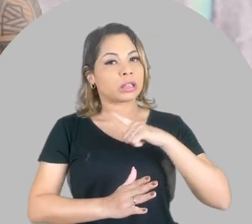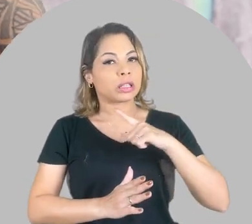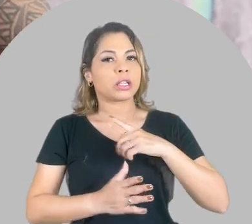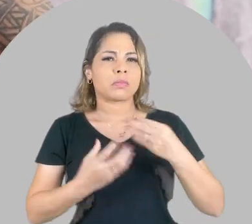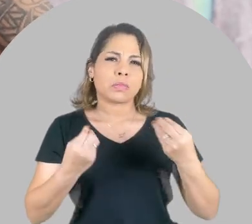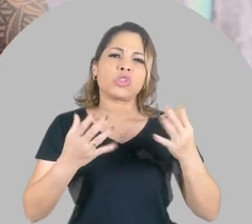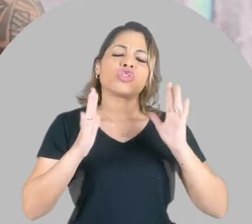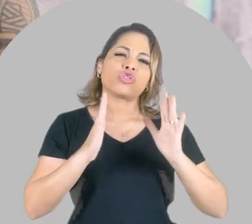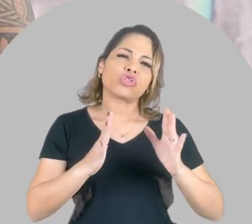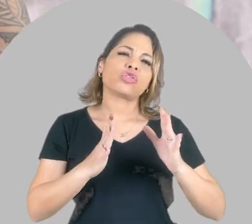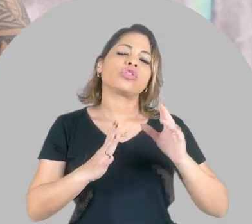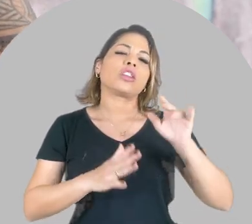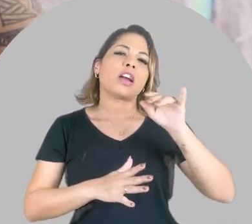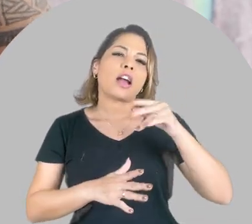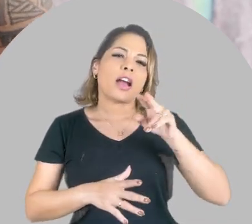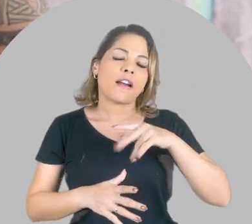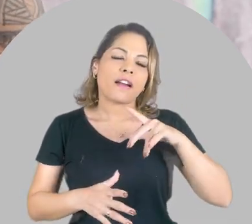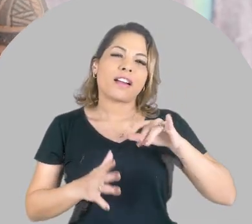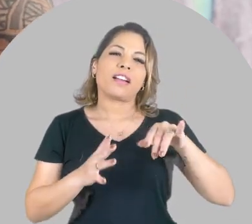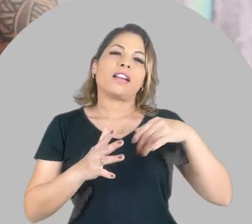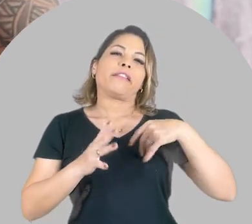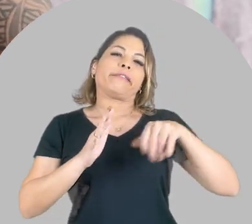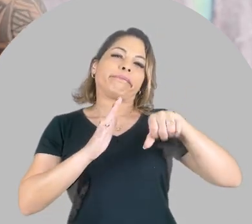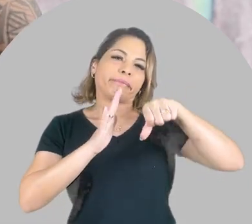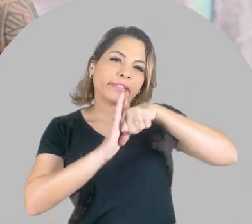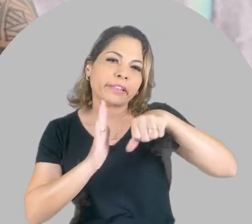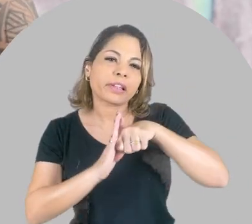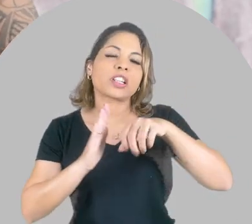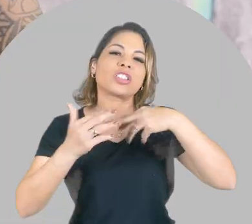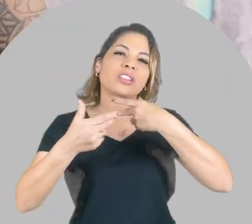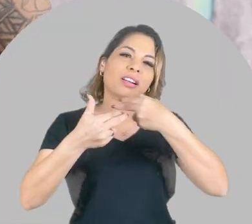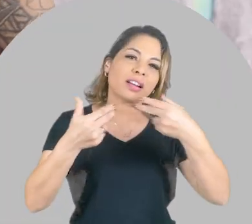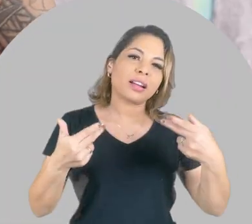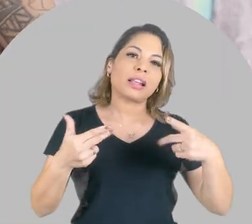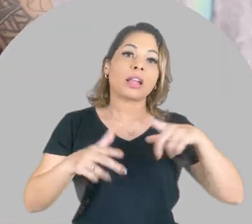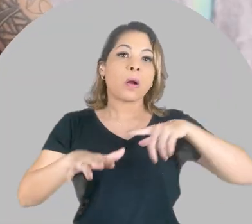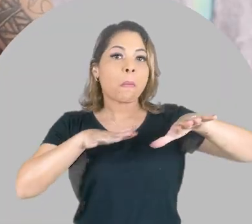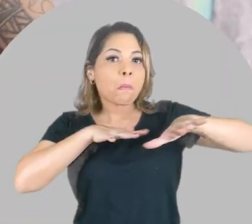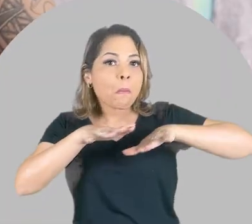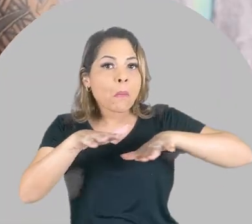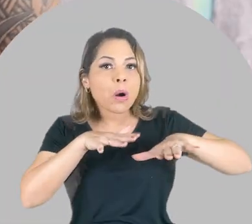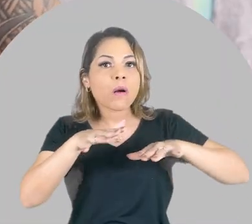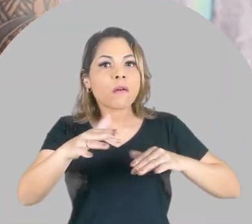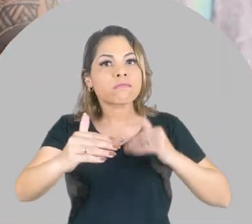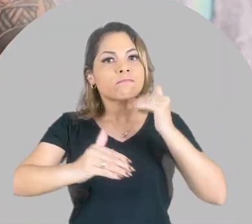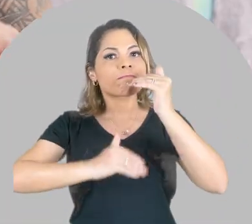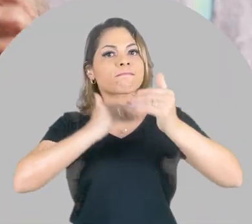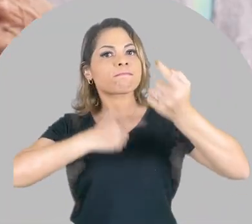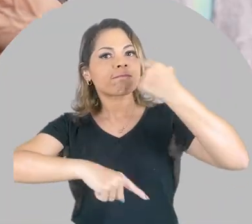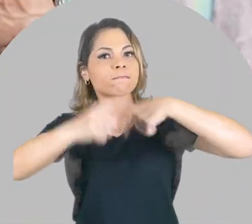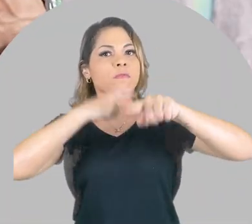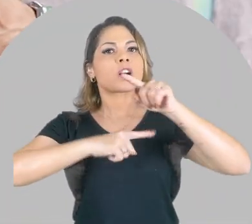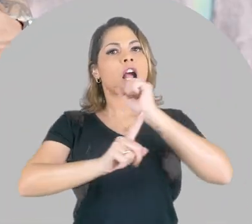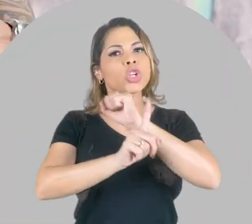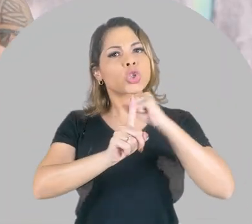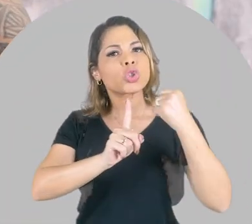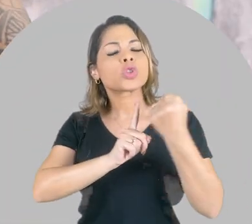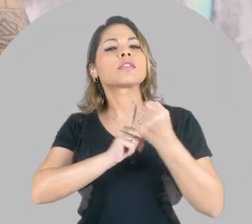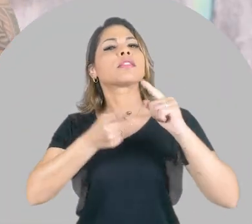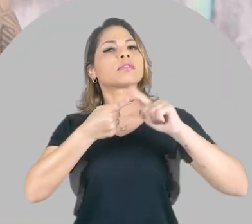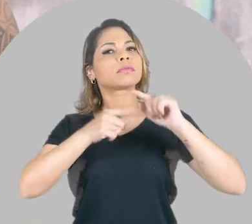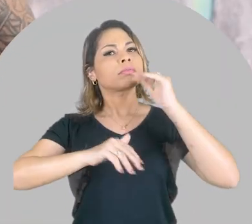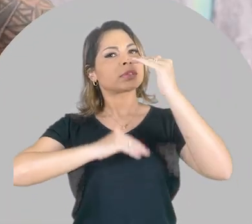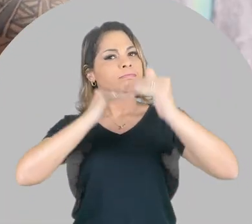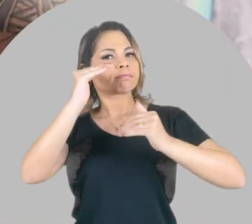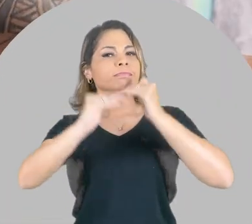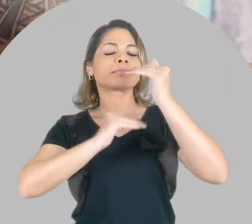nós somos muito oriundos, tem muita gente nossa que já foi envolvida com crime e tal, blá, blá, blá, blá, blá. Então você tem essa dinâmica, o movimento ele vai se evoluindo, a sociedade